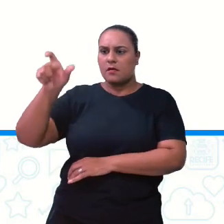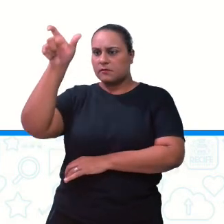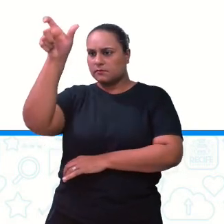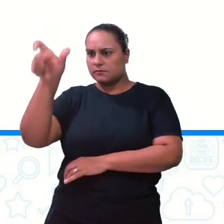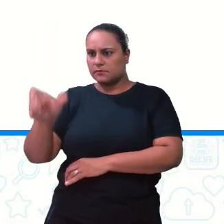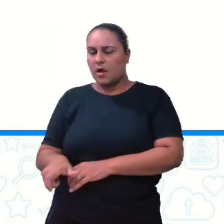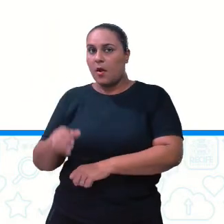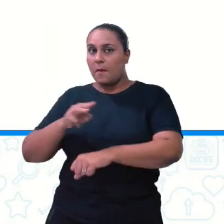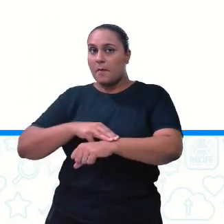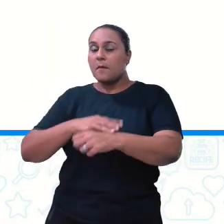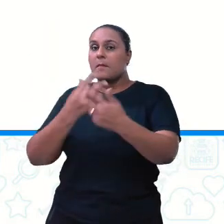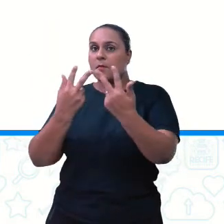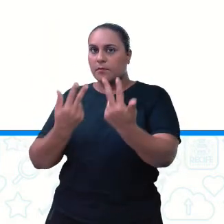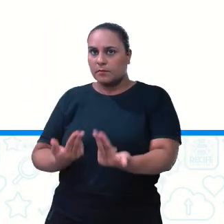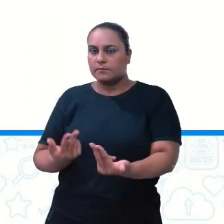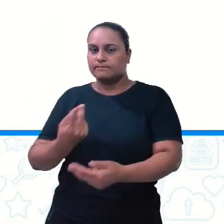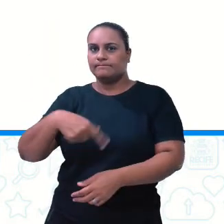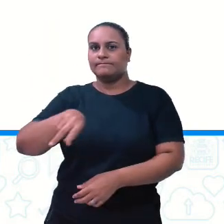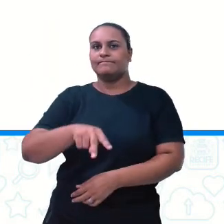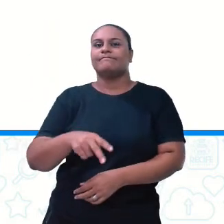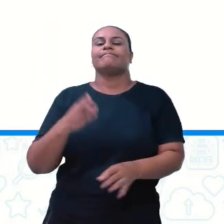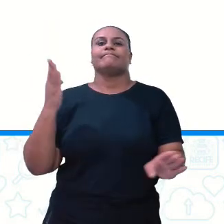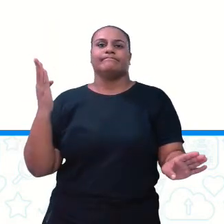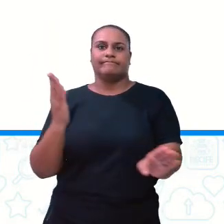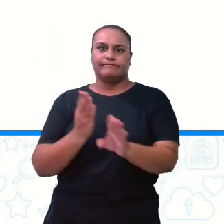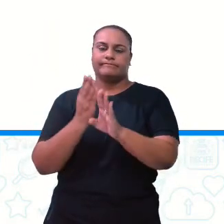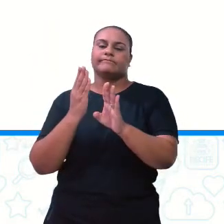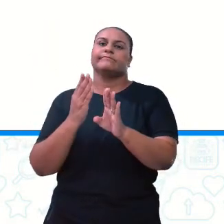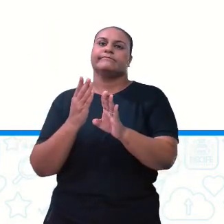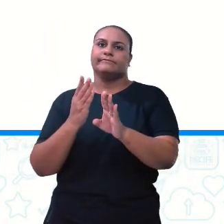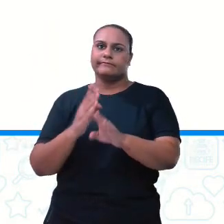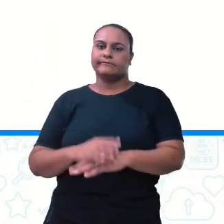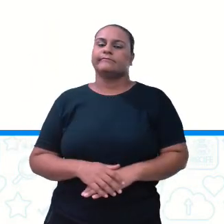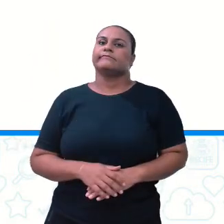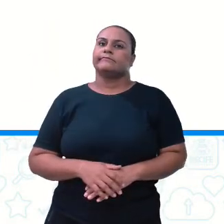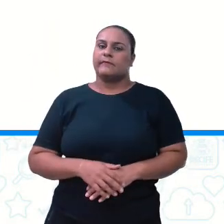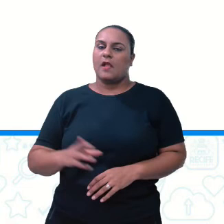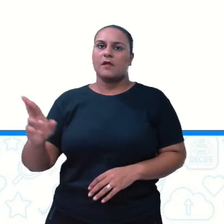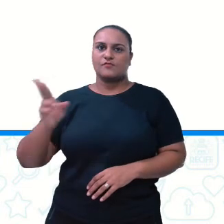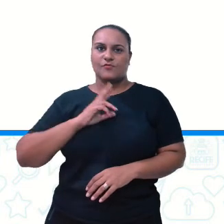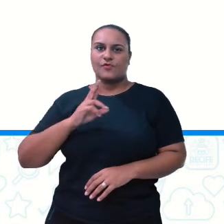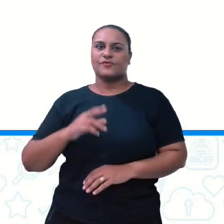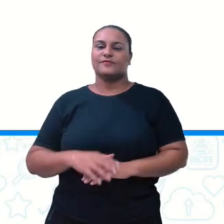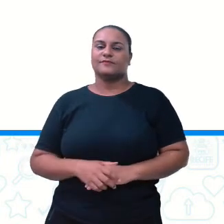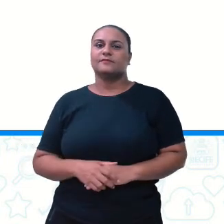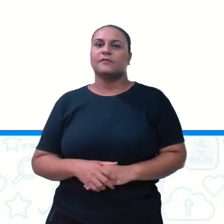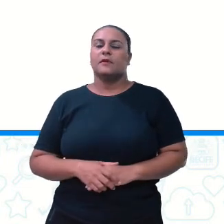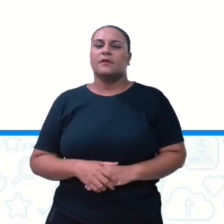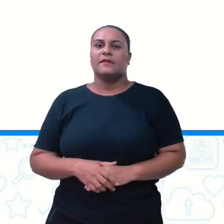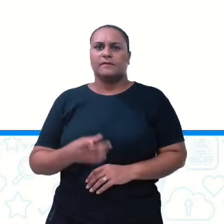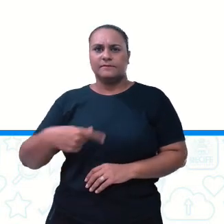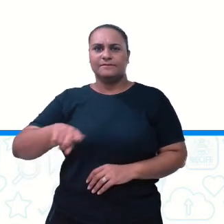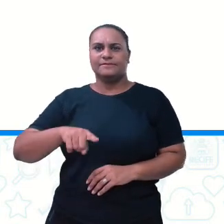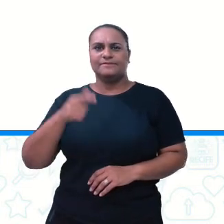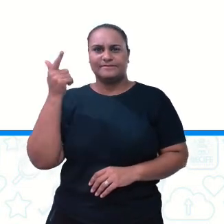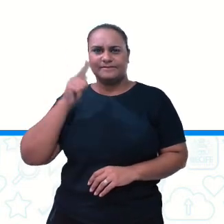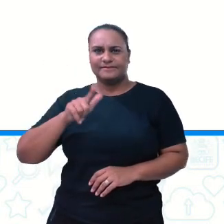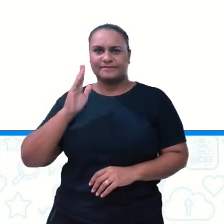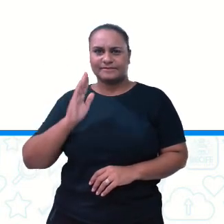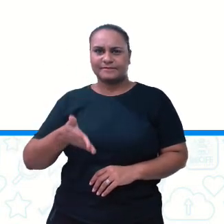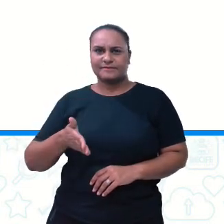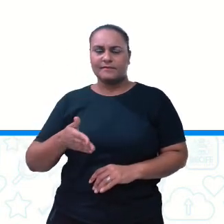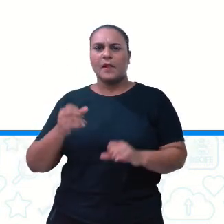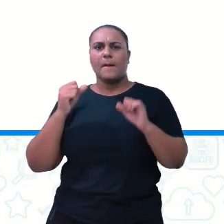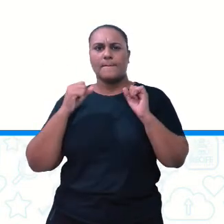e vertical e vocês vão identificar essa resposta. Já conseguiram? Eu já